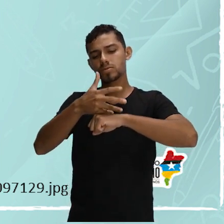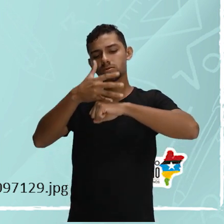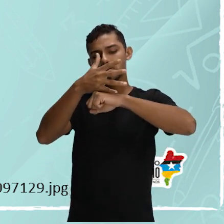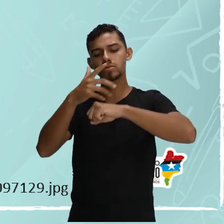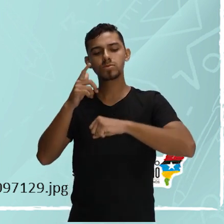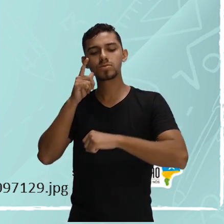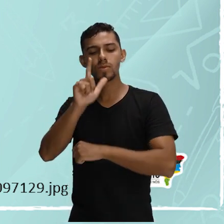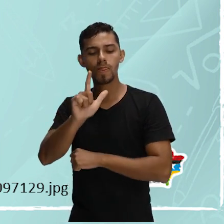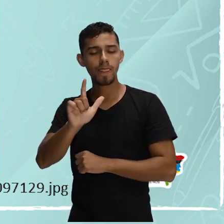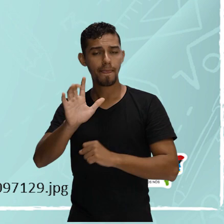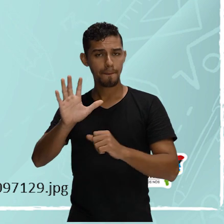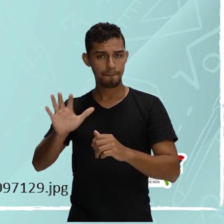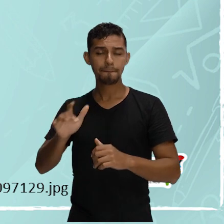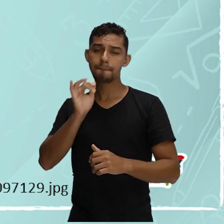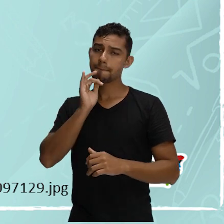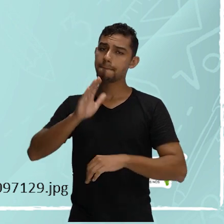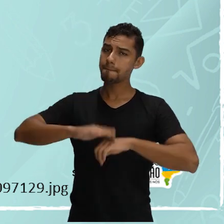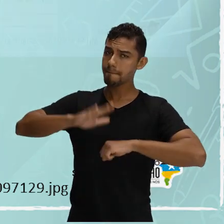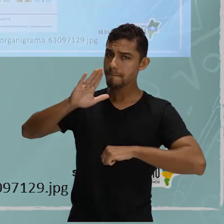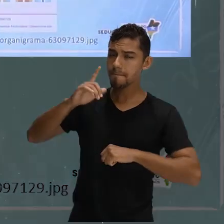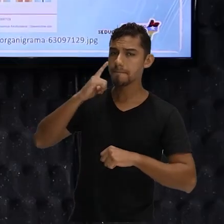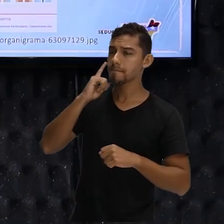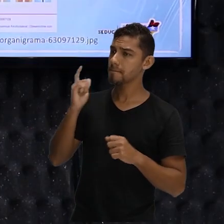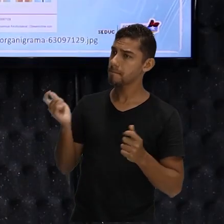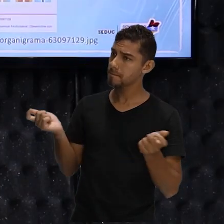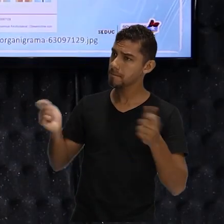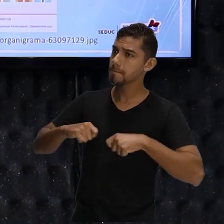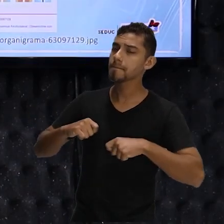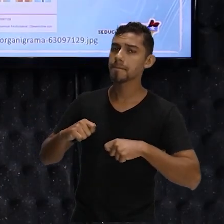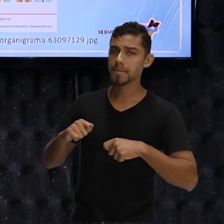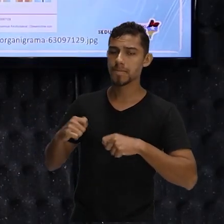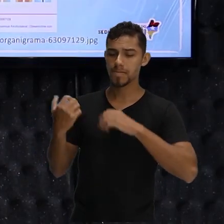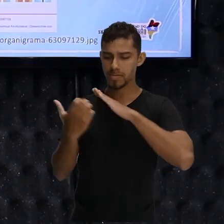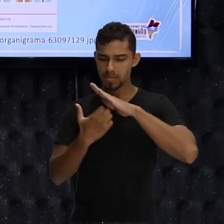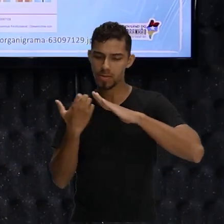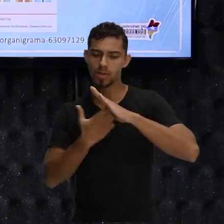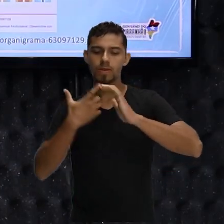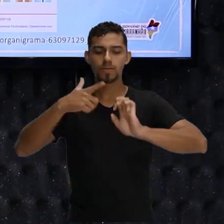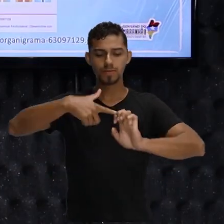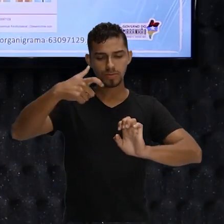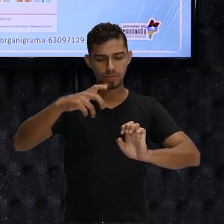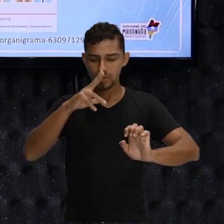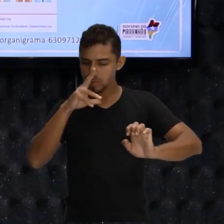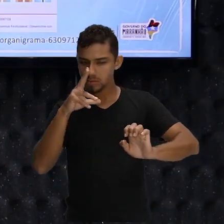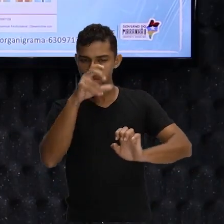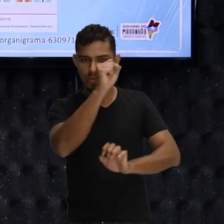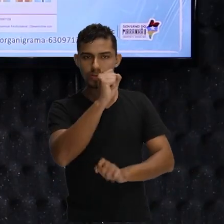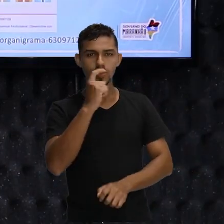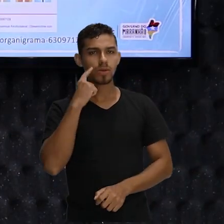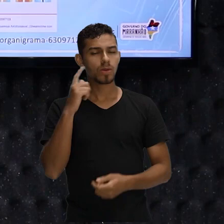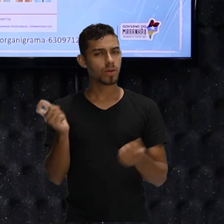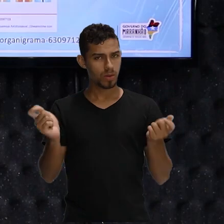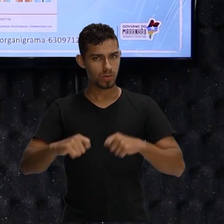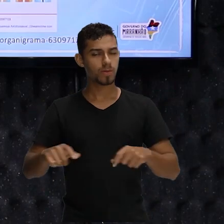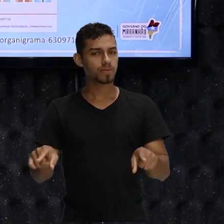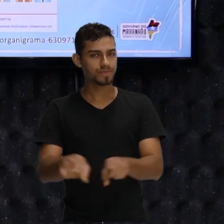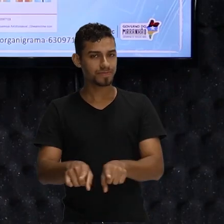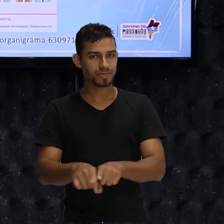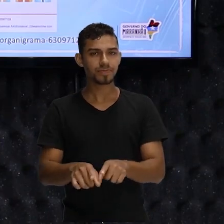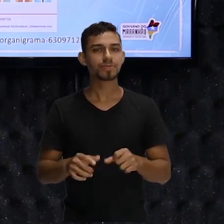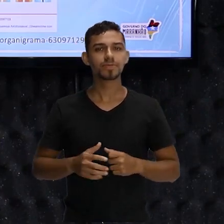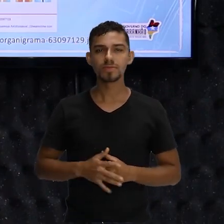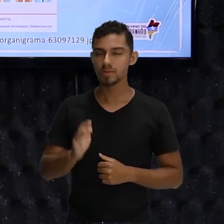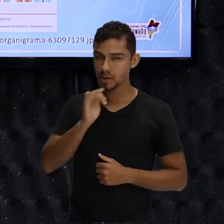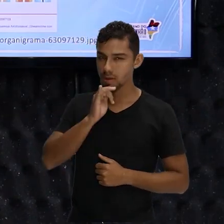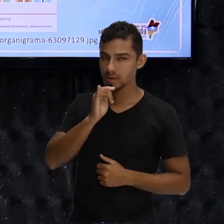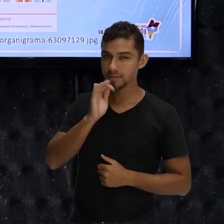alcançar aqui na empresa, mais prestígio no ambiente da empresa, mais poder você passa a ter também. Quer